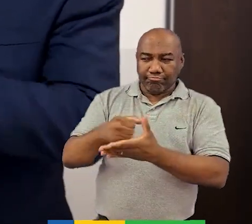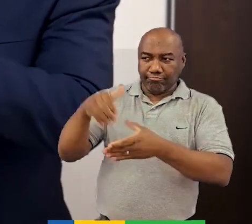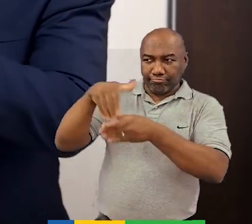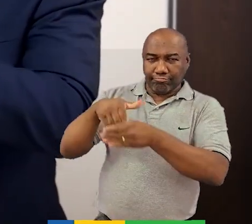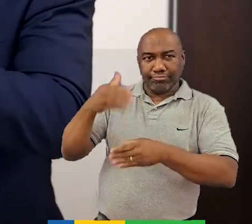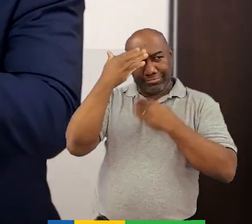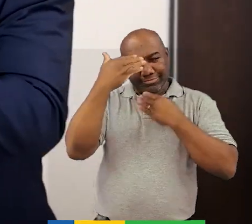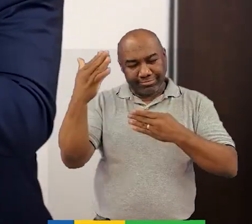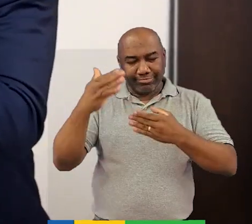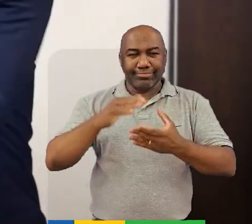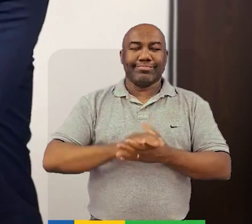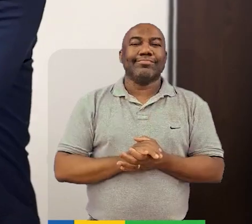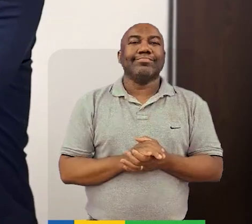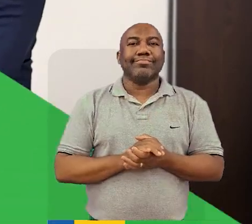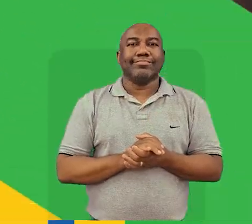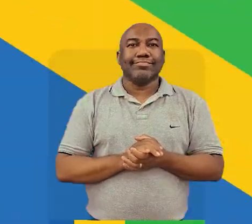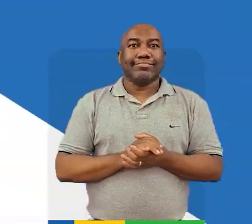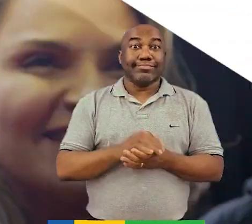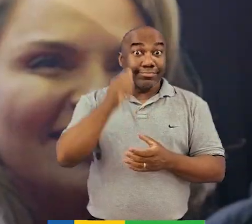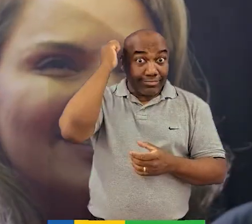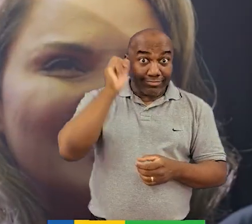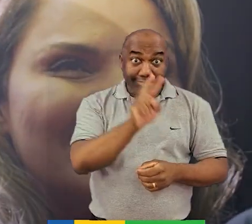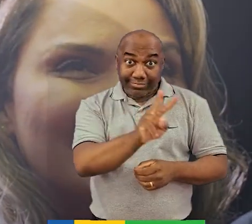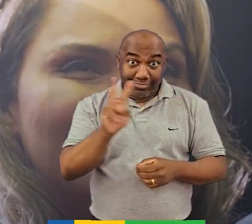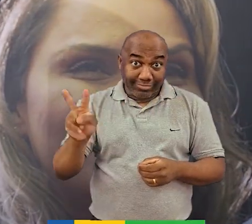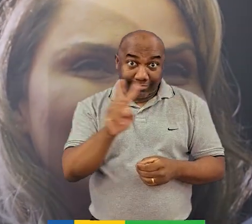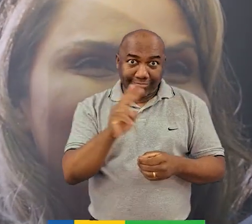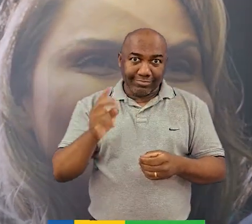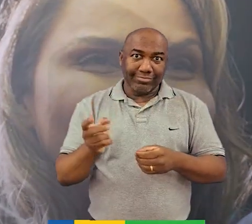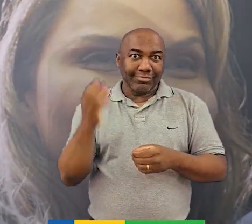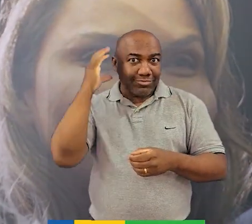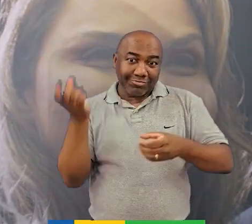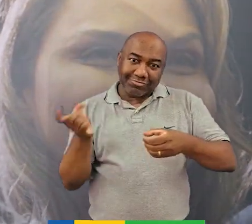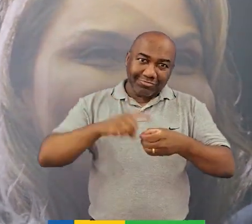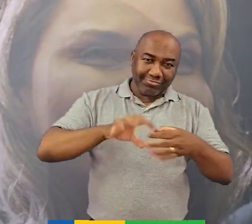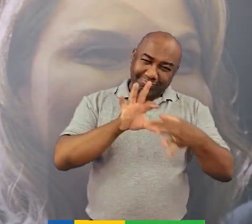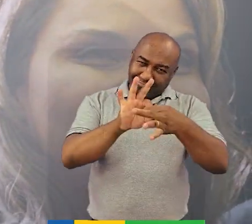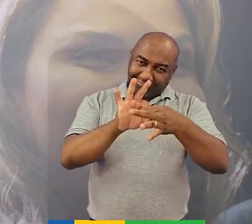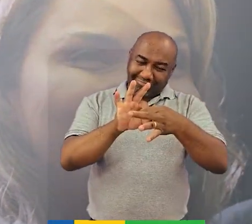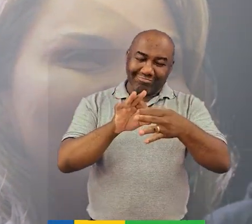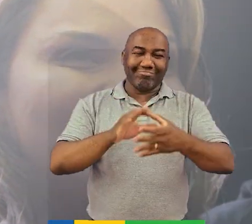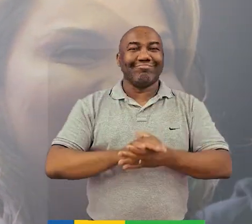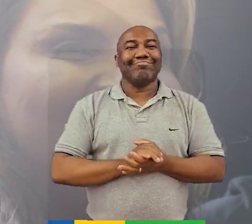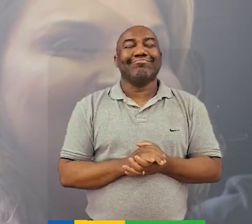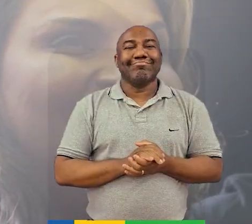cuiabanos. E você terá o nosso voto. Obrigado. Abílio 22, para Cuiabá ser nossa de novo.